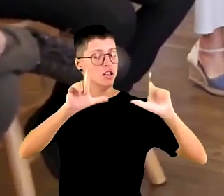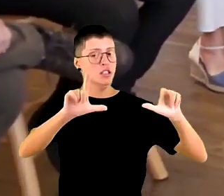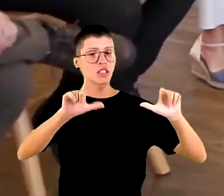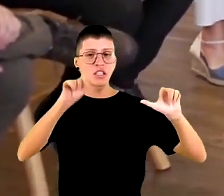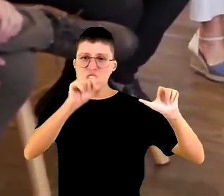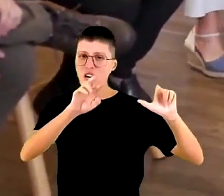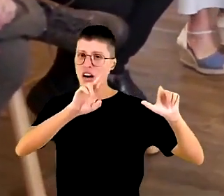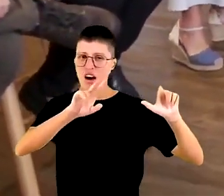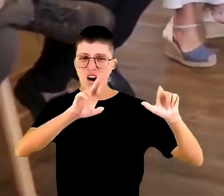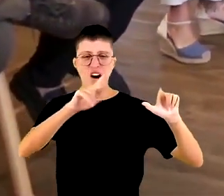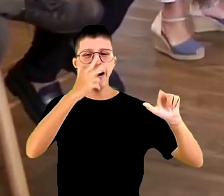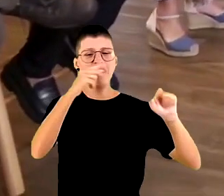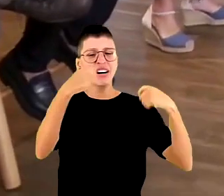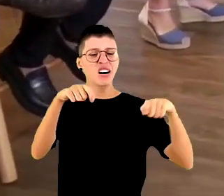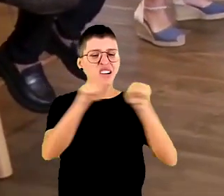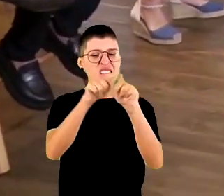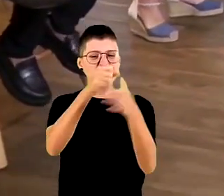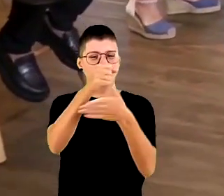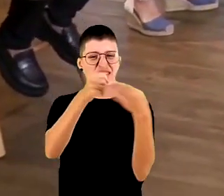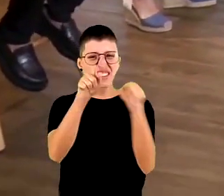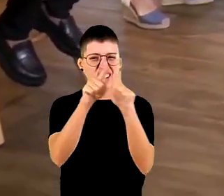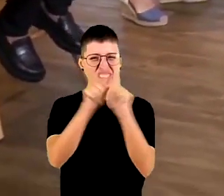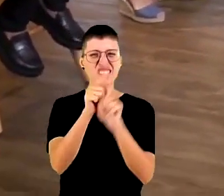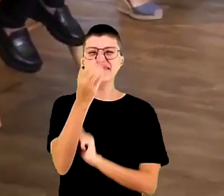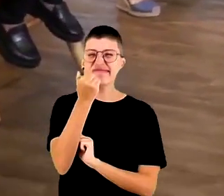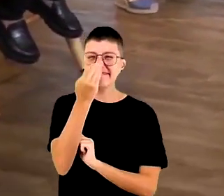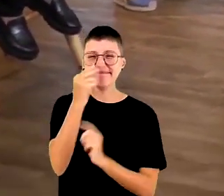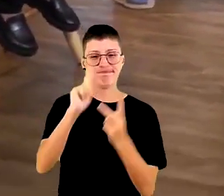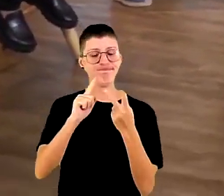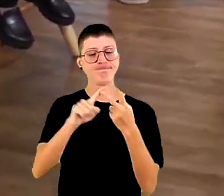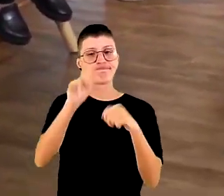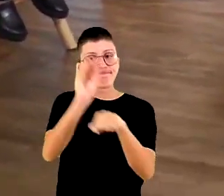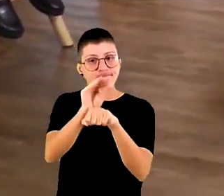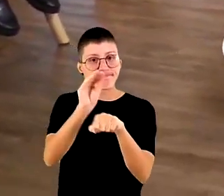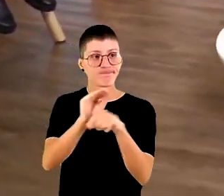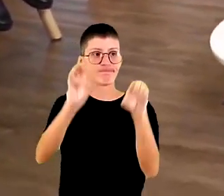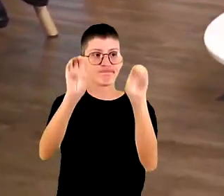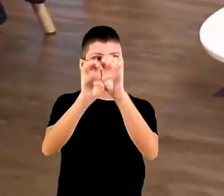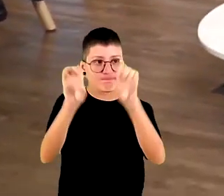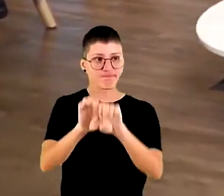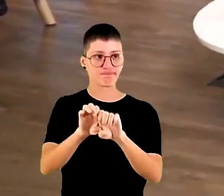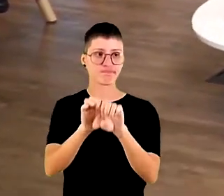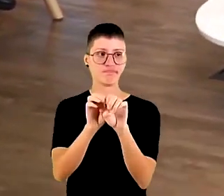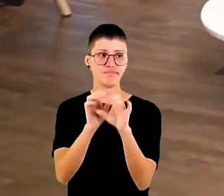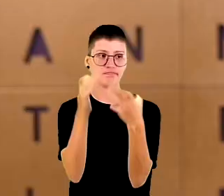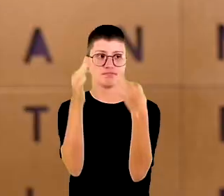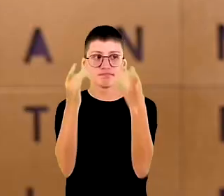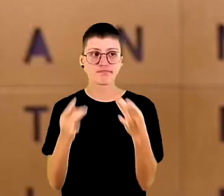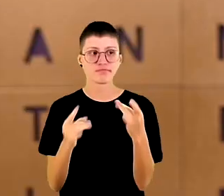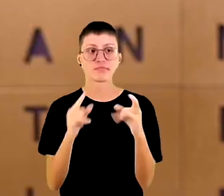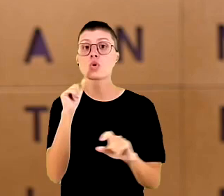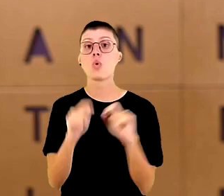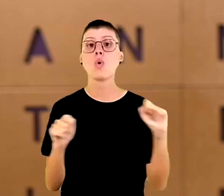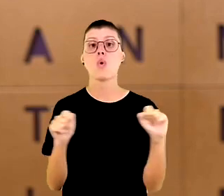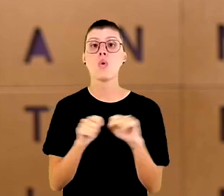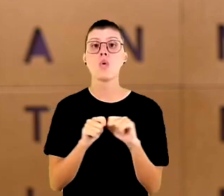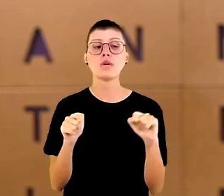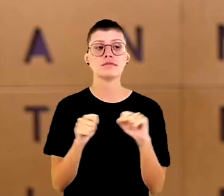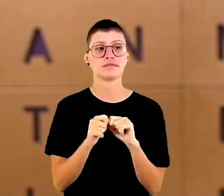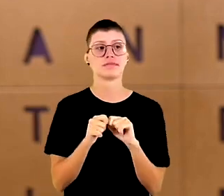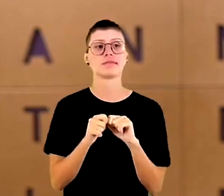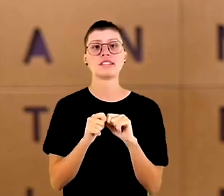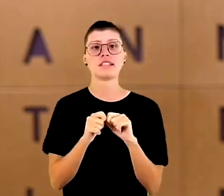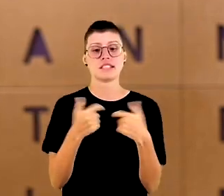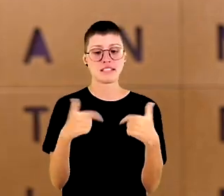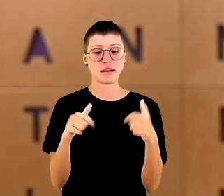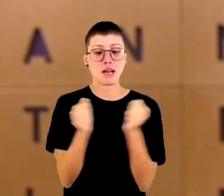autonomia mínima. Alimentação, cuidado, enfim. O que, que a gente faz? A gente trabalha com organizações,